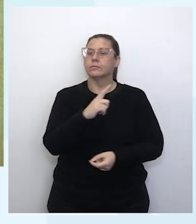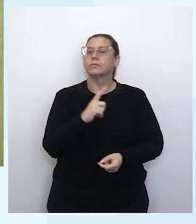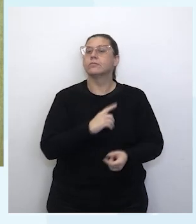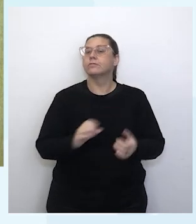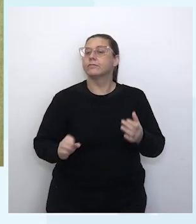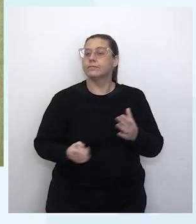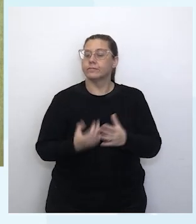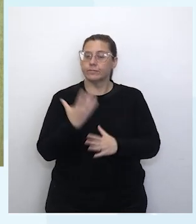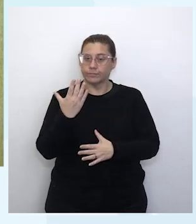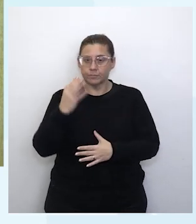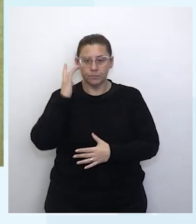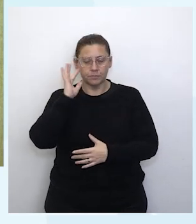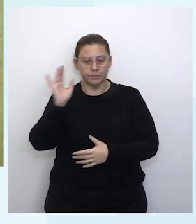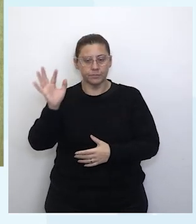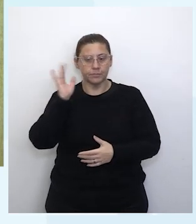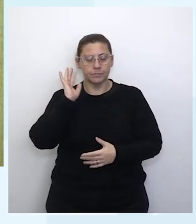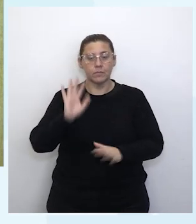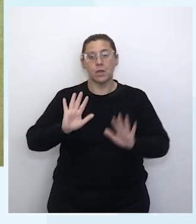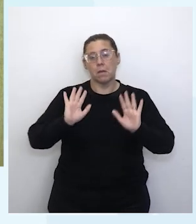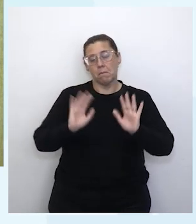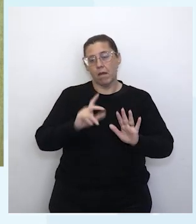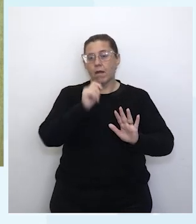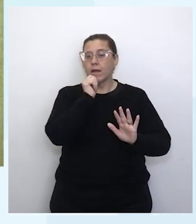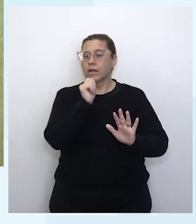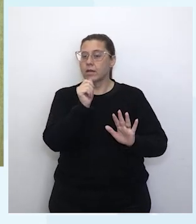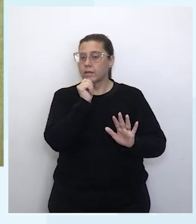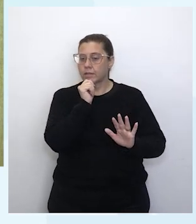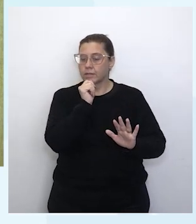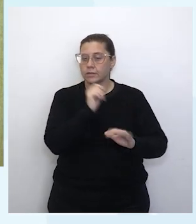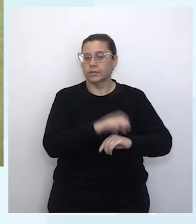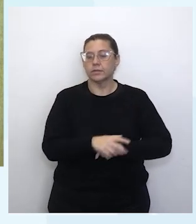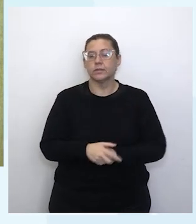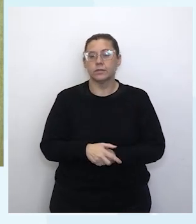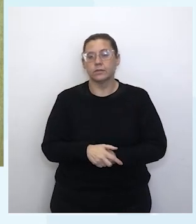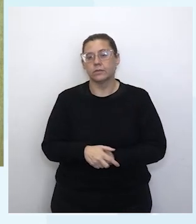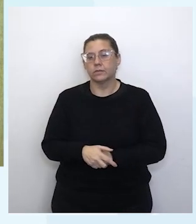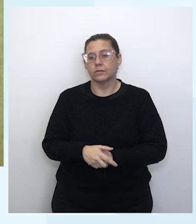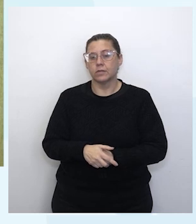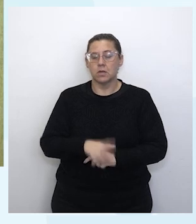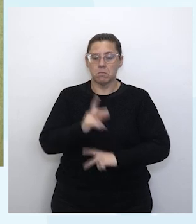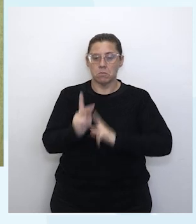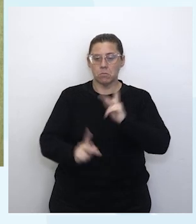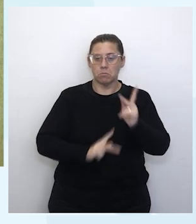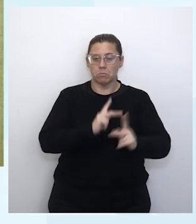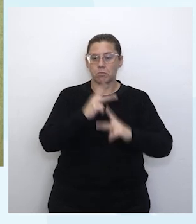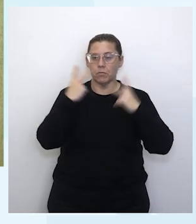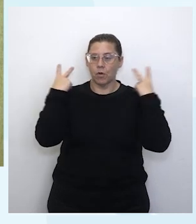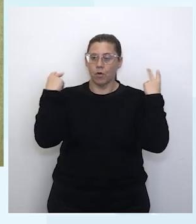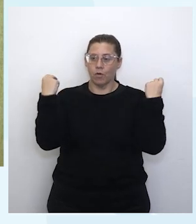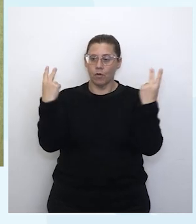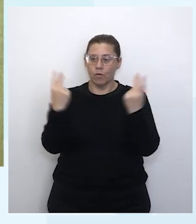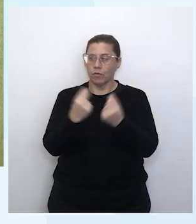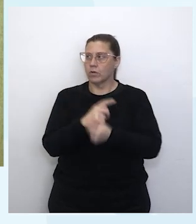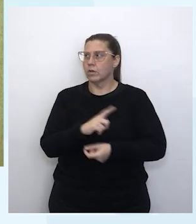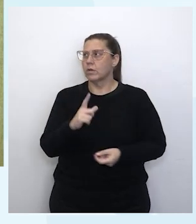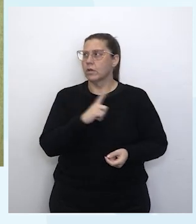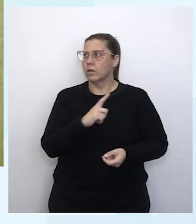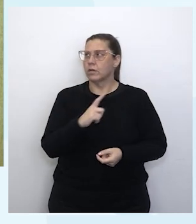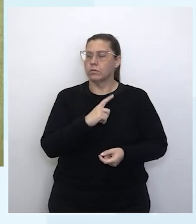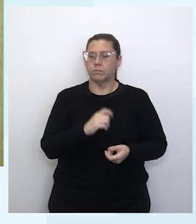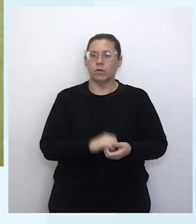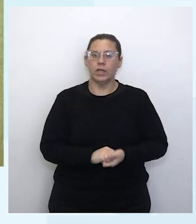função de entretenimento. Mas ainda mais do que isso, né? Para os povos gregos, essa função, né,